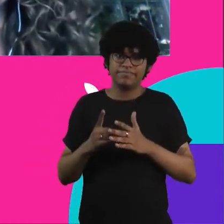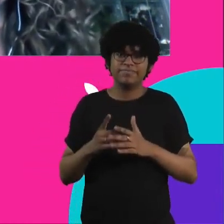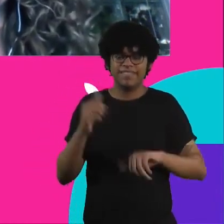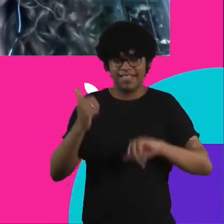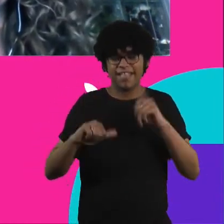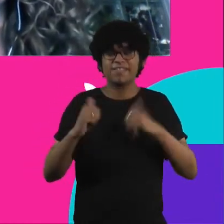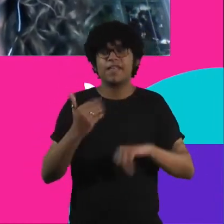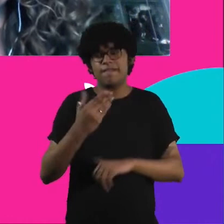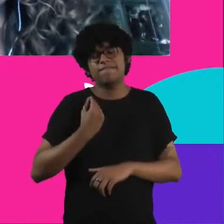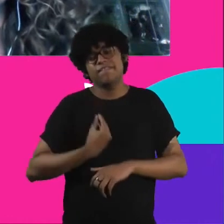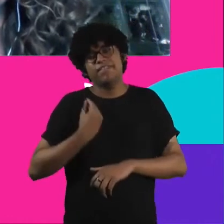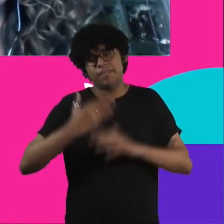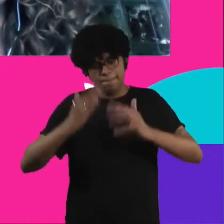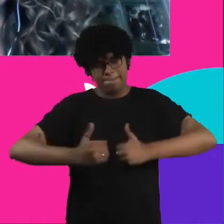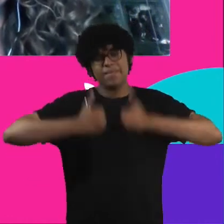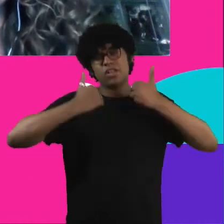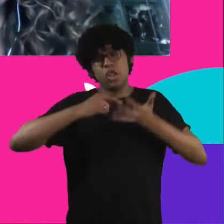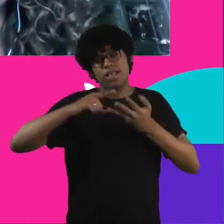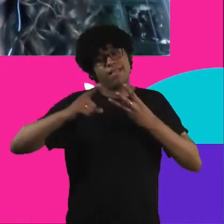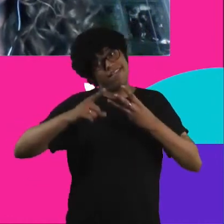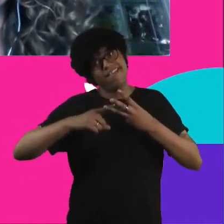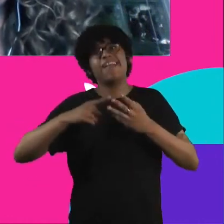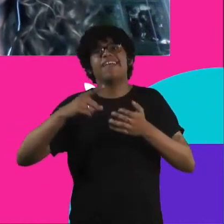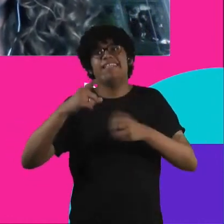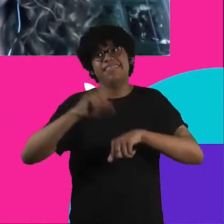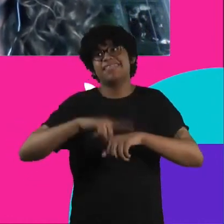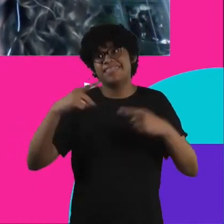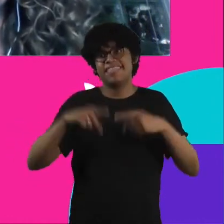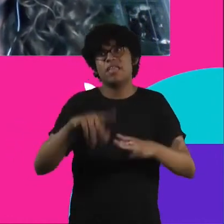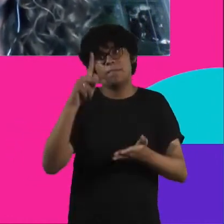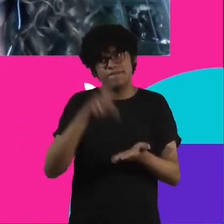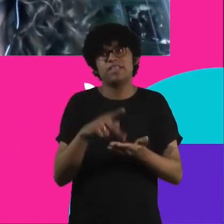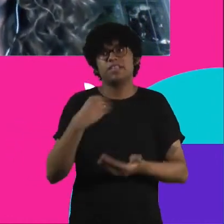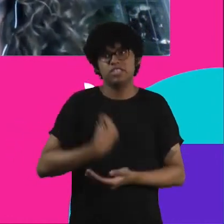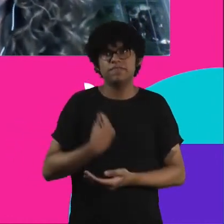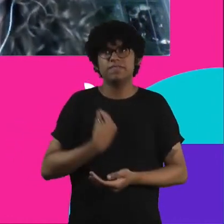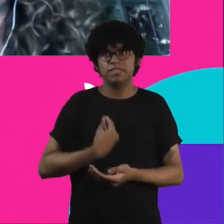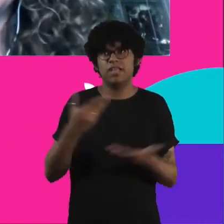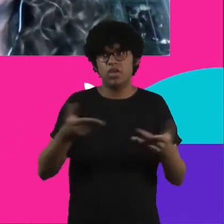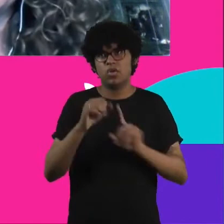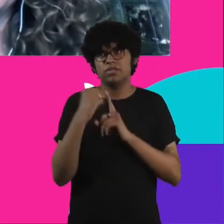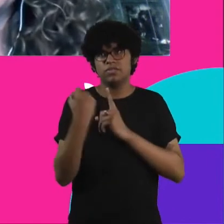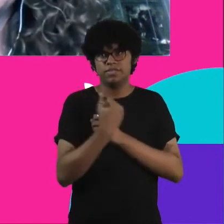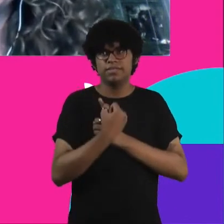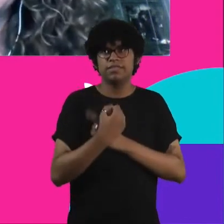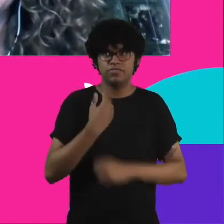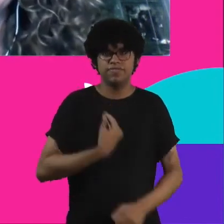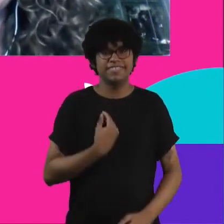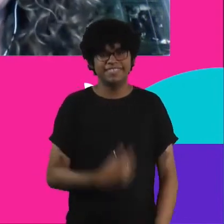viver melhor dentro desse tempo real, dessa sociedade de tempo real que a gente está, nesse momento, vivenciando aqui,